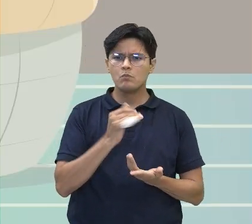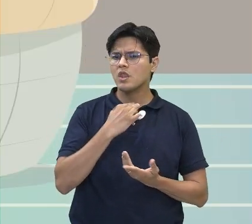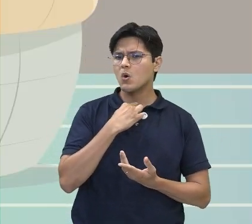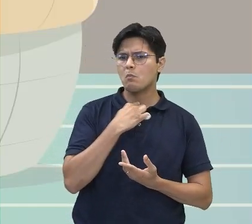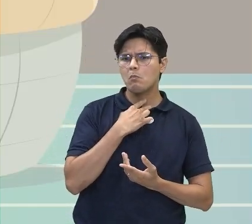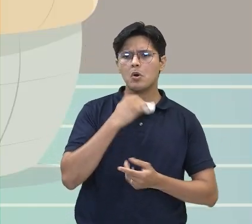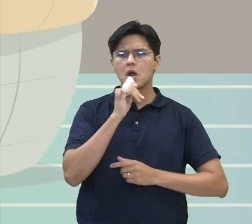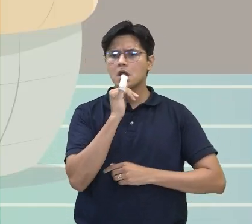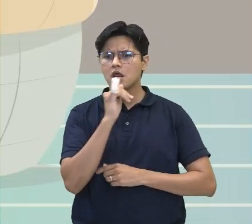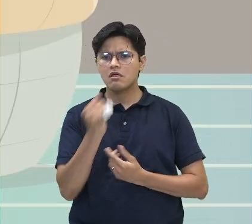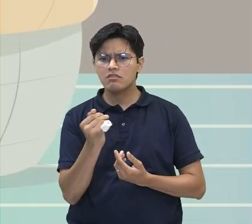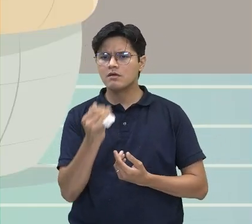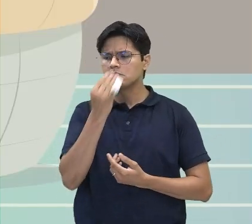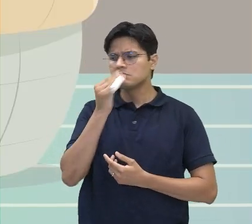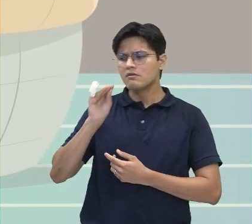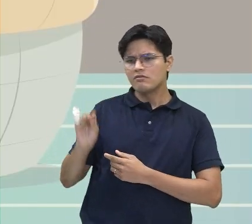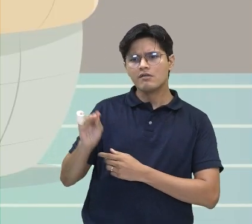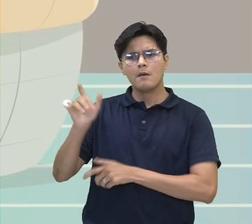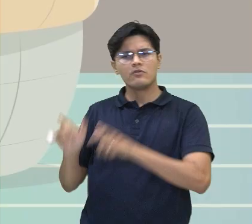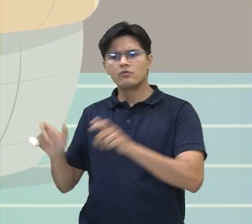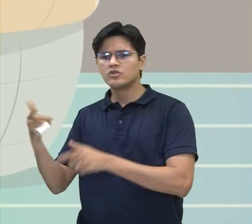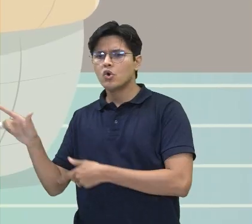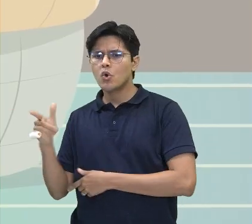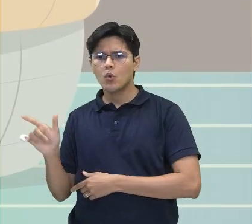me espetam, fico.